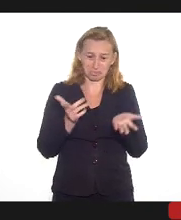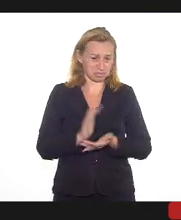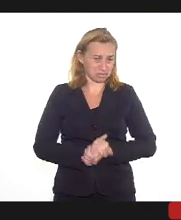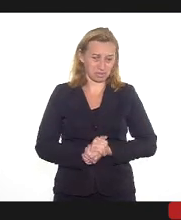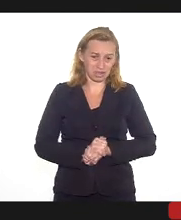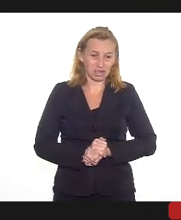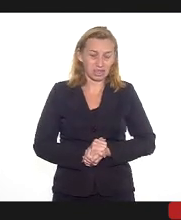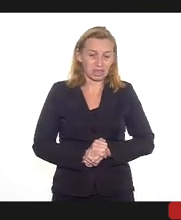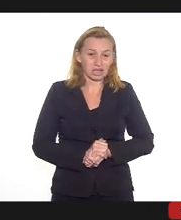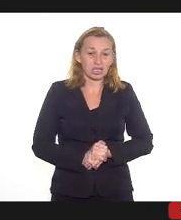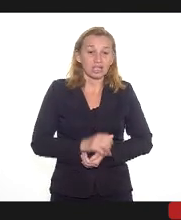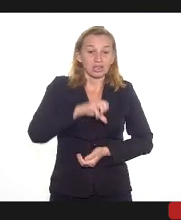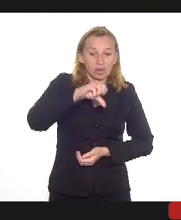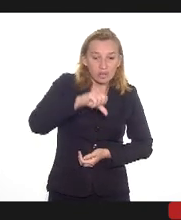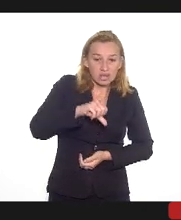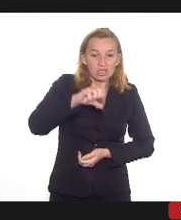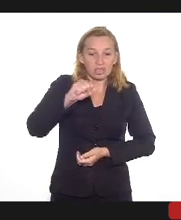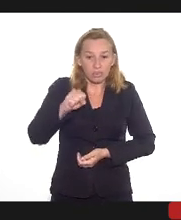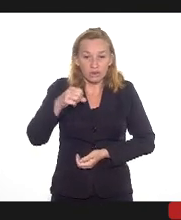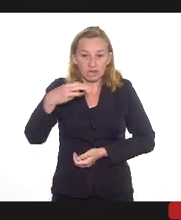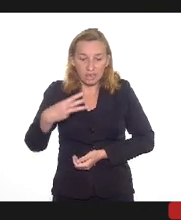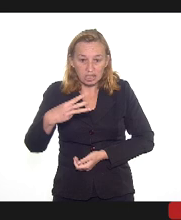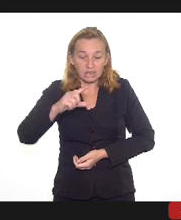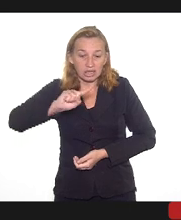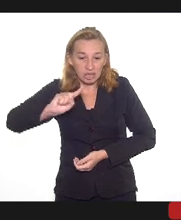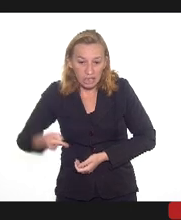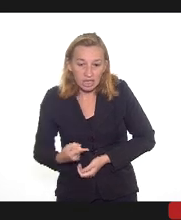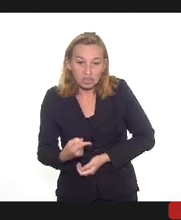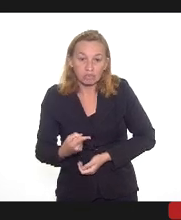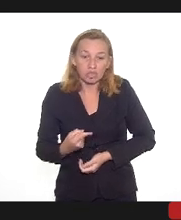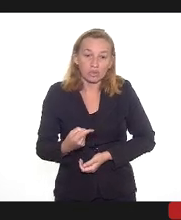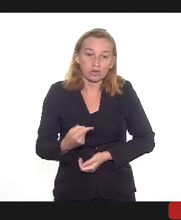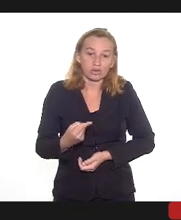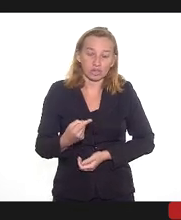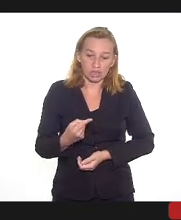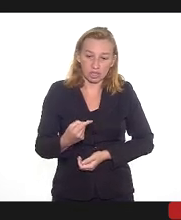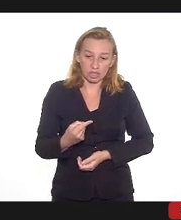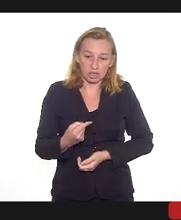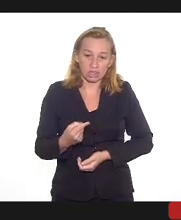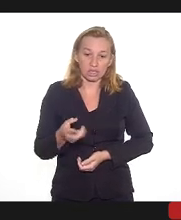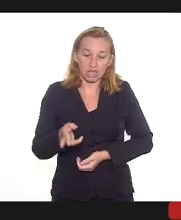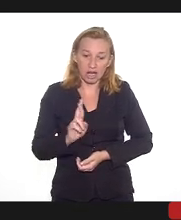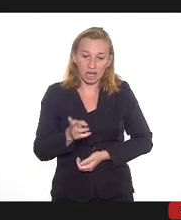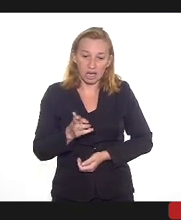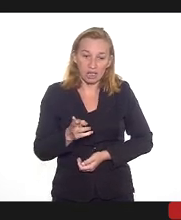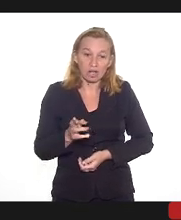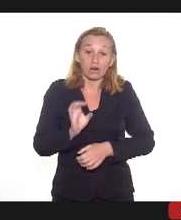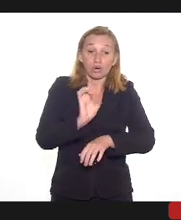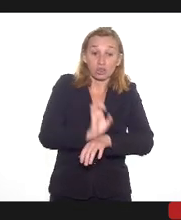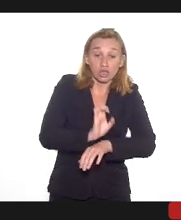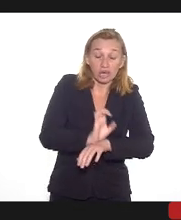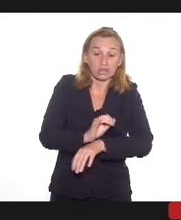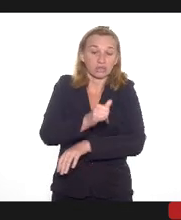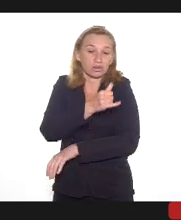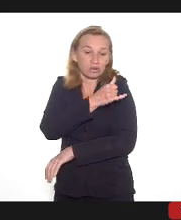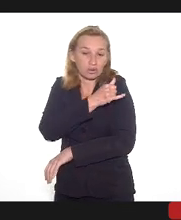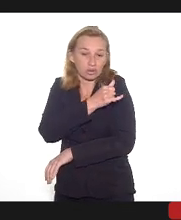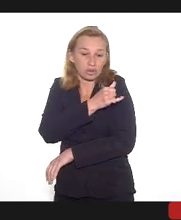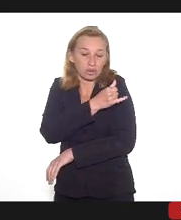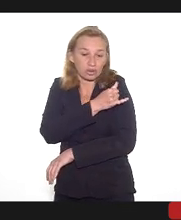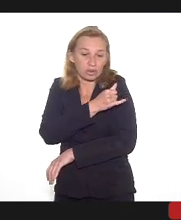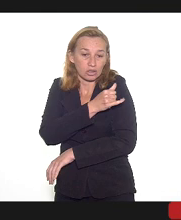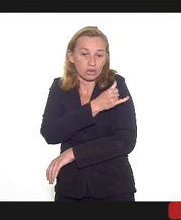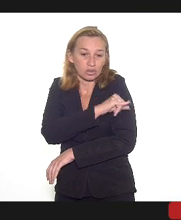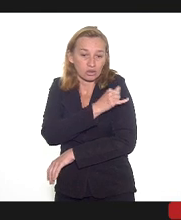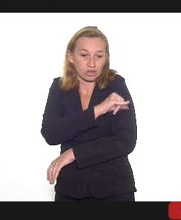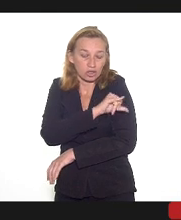nominal? 983 milhões de reais, ou seja, o Estado em 2020 deixou de